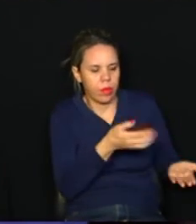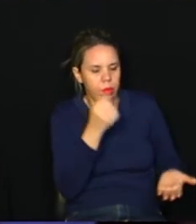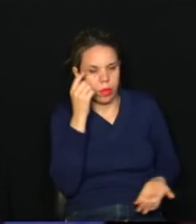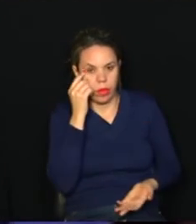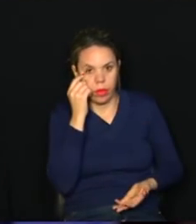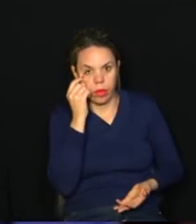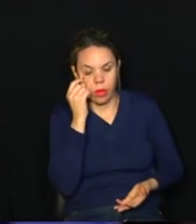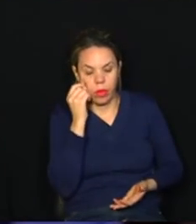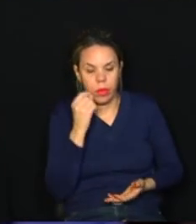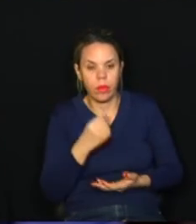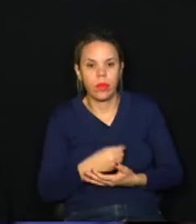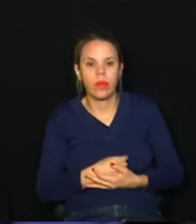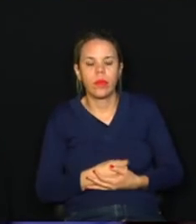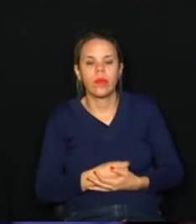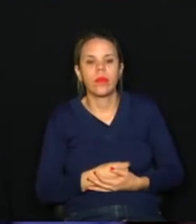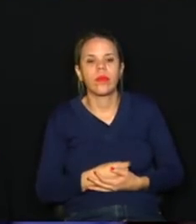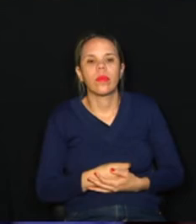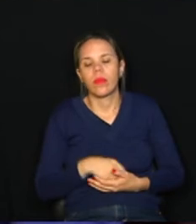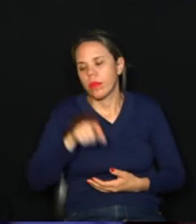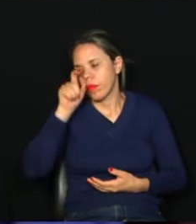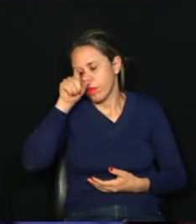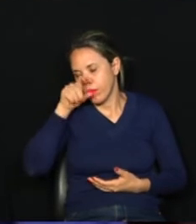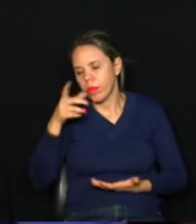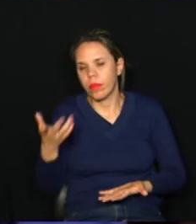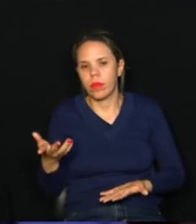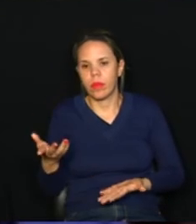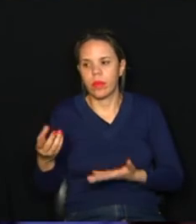né? Mas a águia está aí